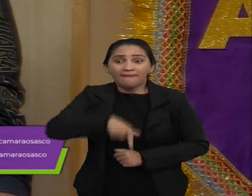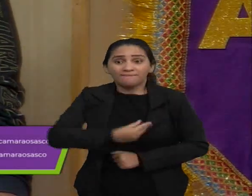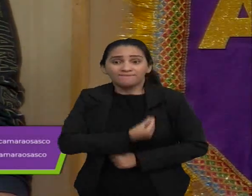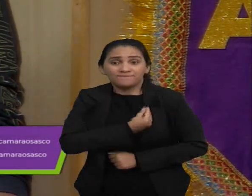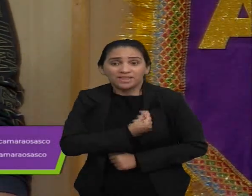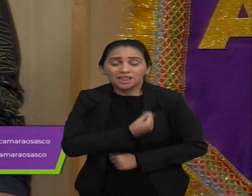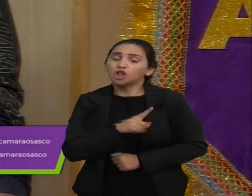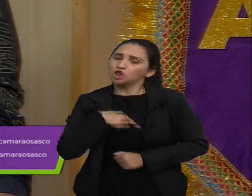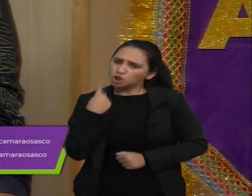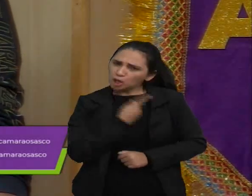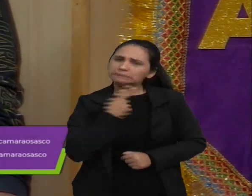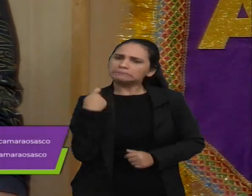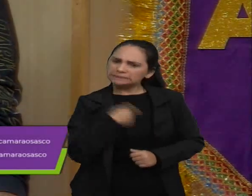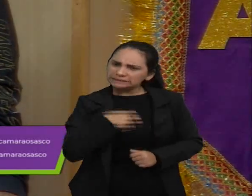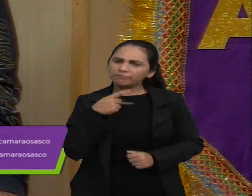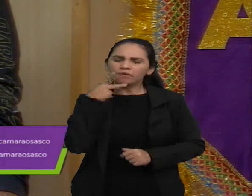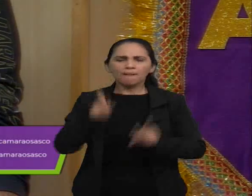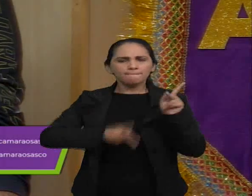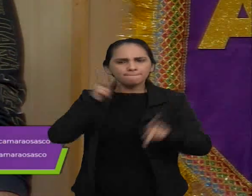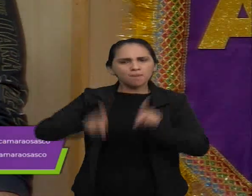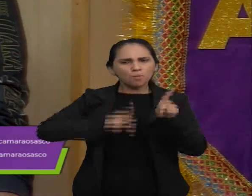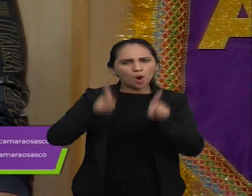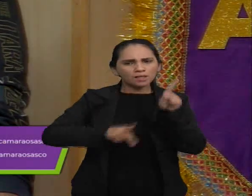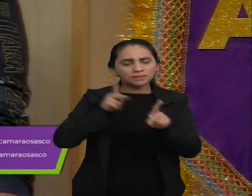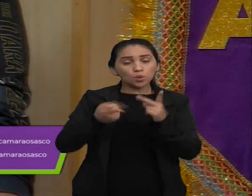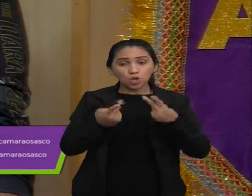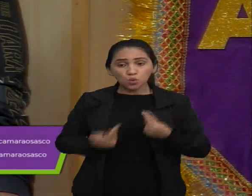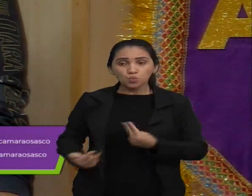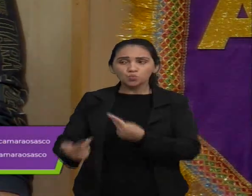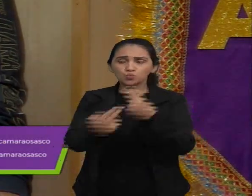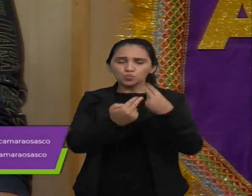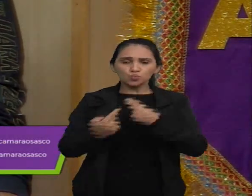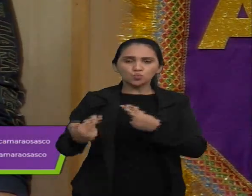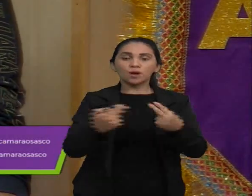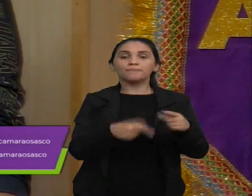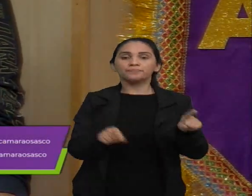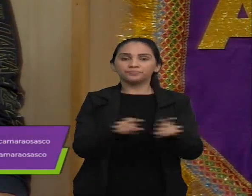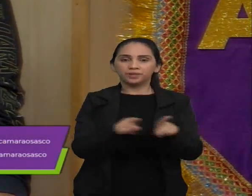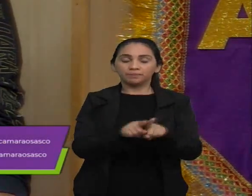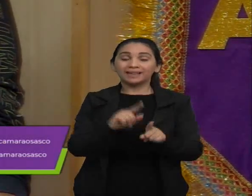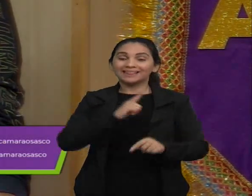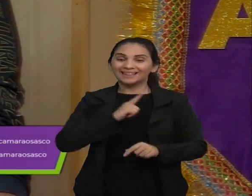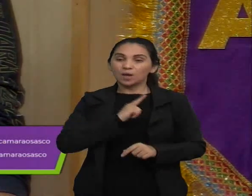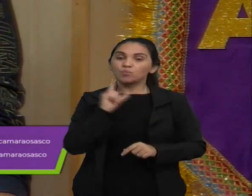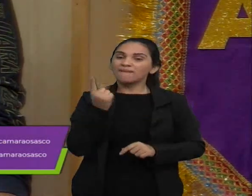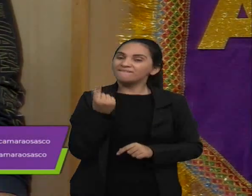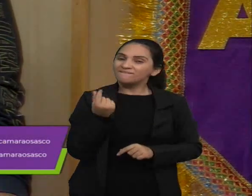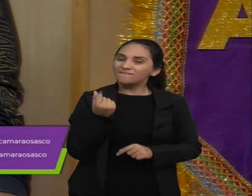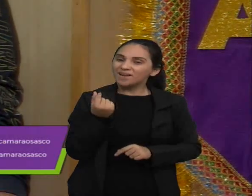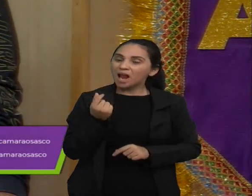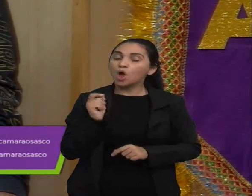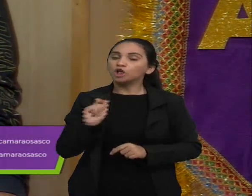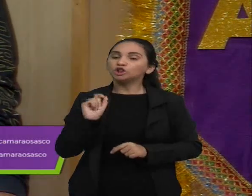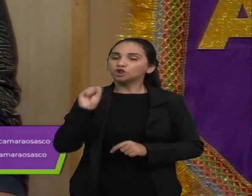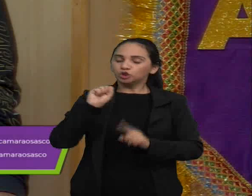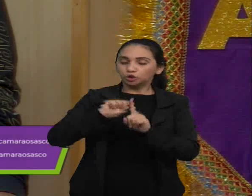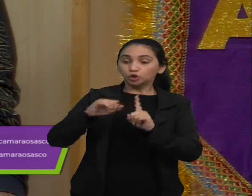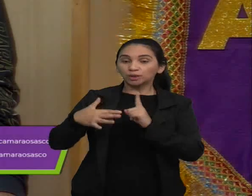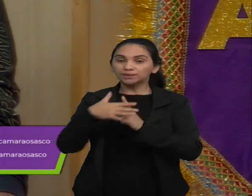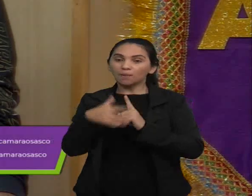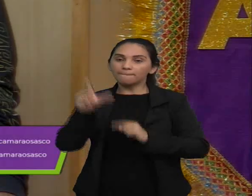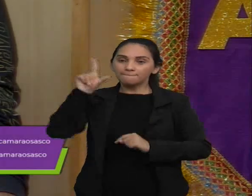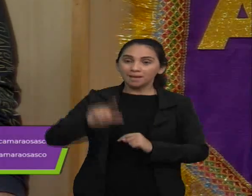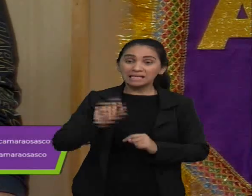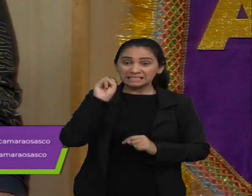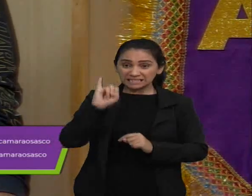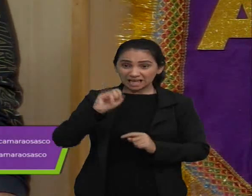Então, gente tem que dizer isso para a população. Além disso, a Sabésp pratica a tarifa social. E, com a privatização, isso